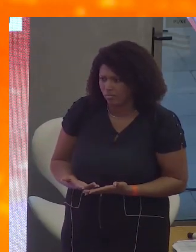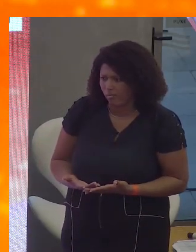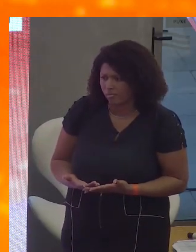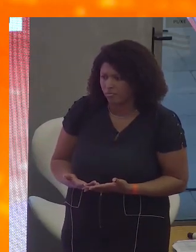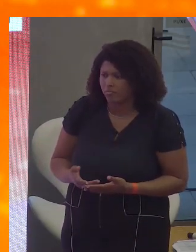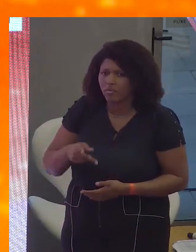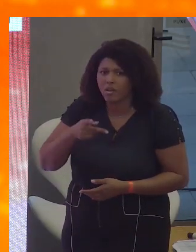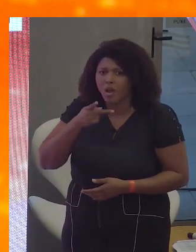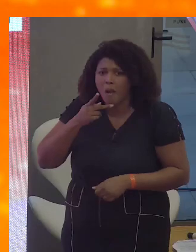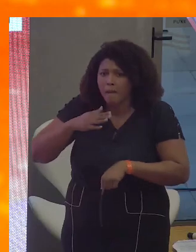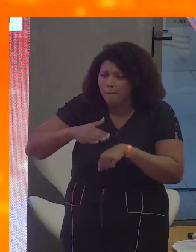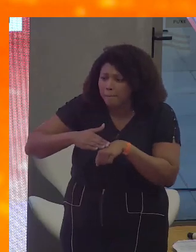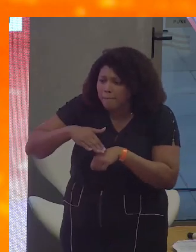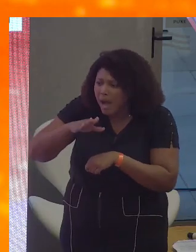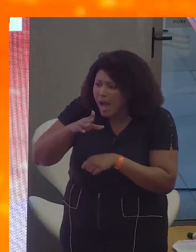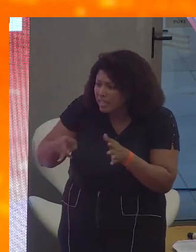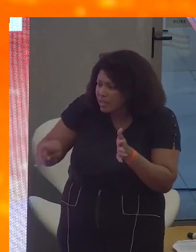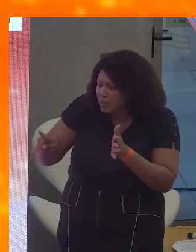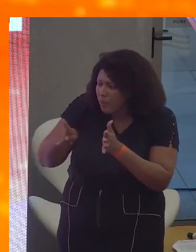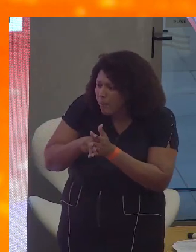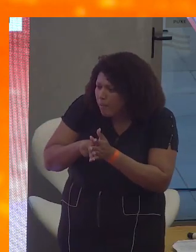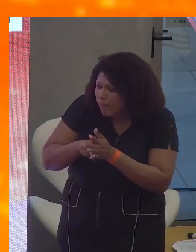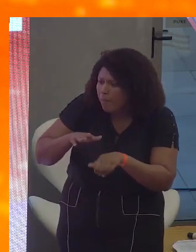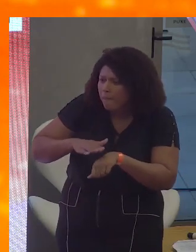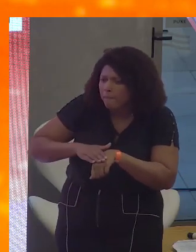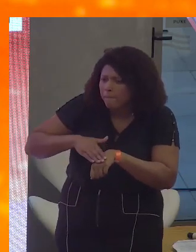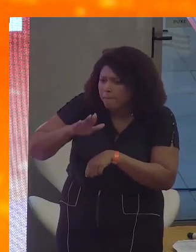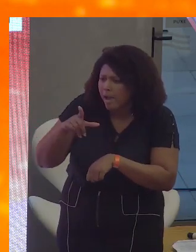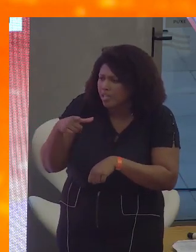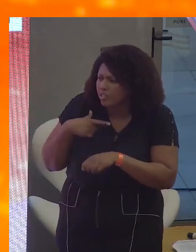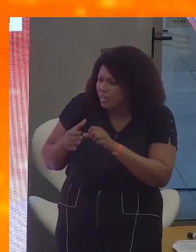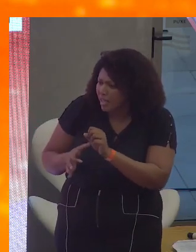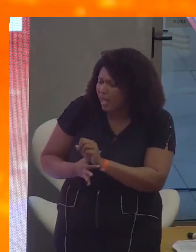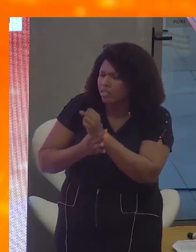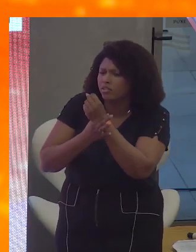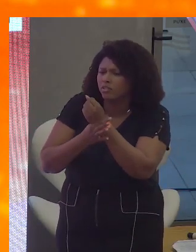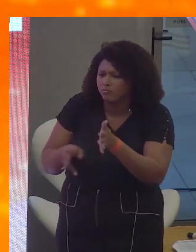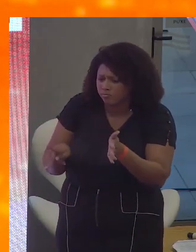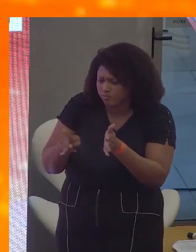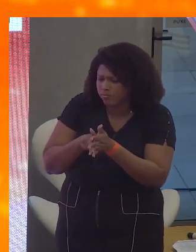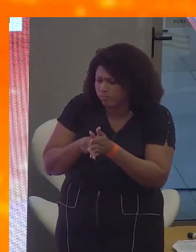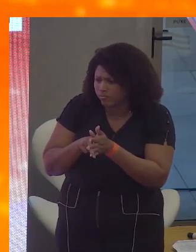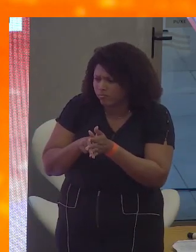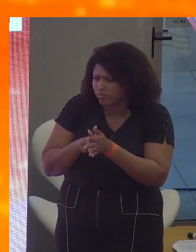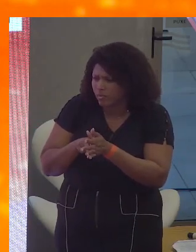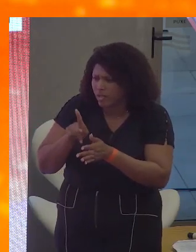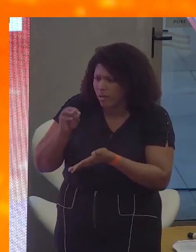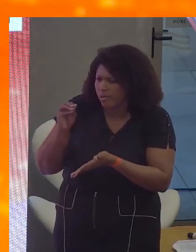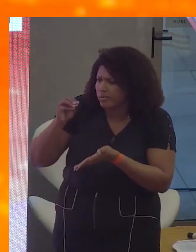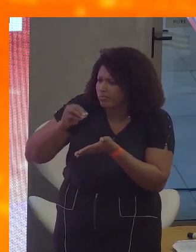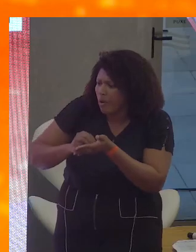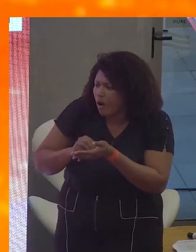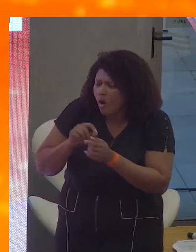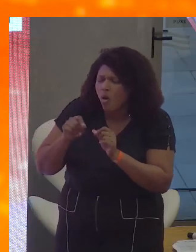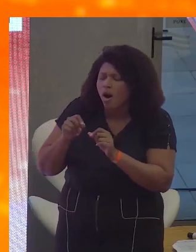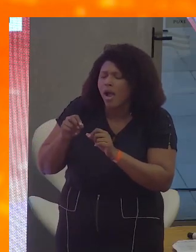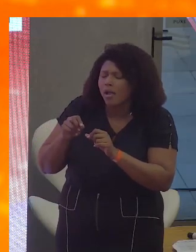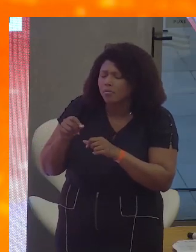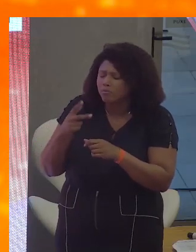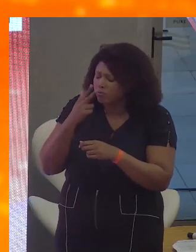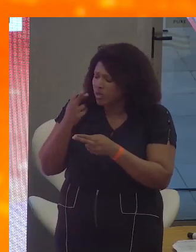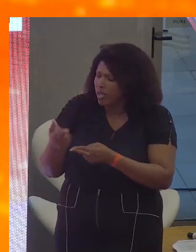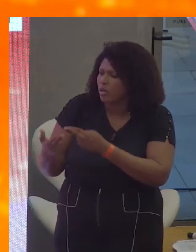Quanto mais padronizado, quanto mais eu garanto aquela padronização em marcadores que são responsáveis pelo aquele